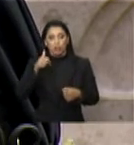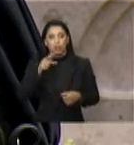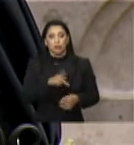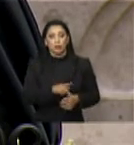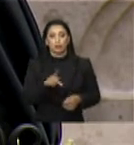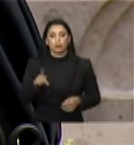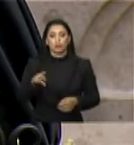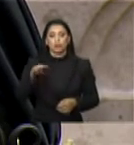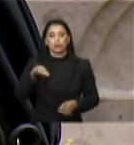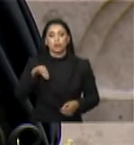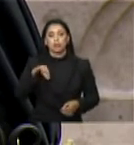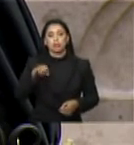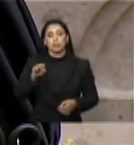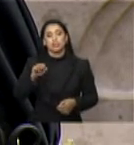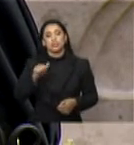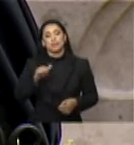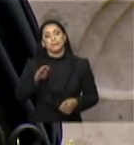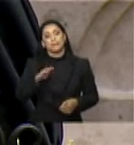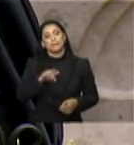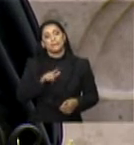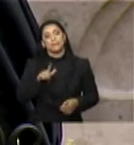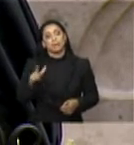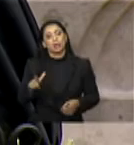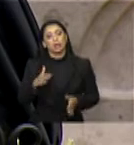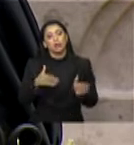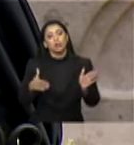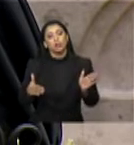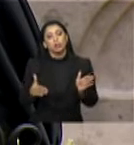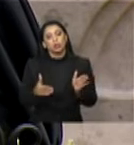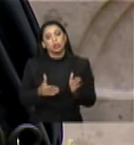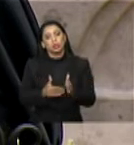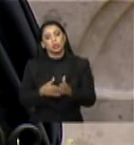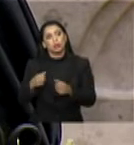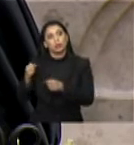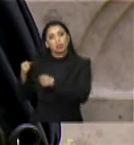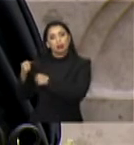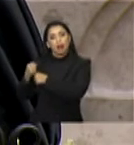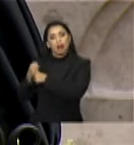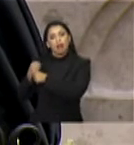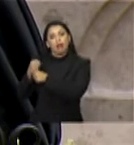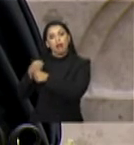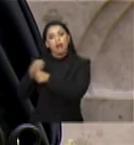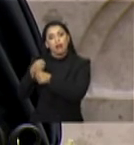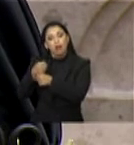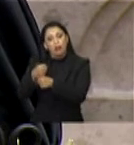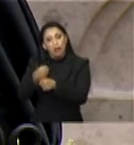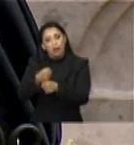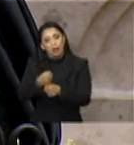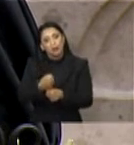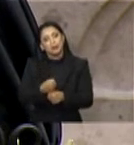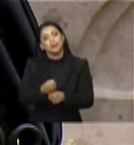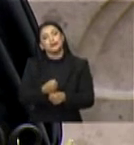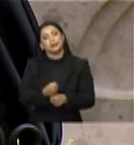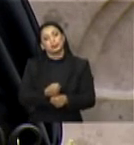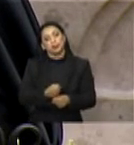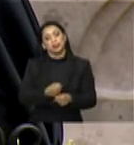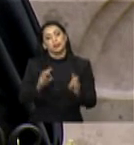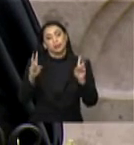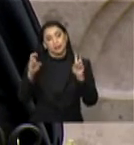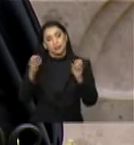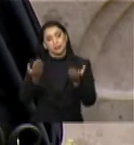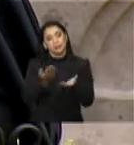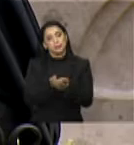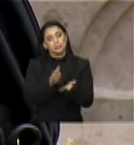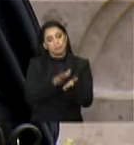10 e a todos que participaram ao longo desses tantos anos deste